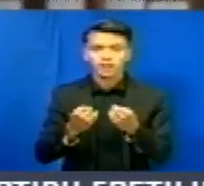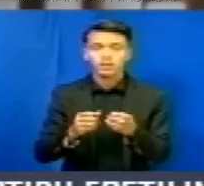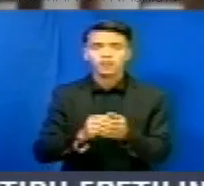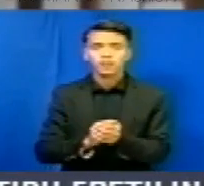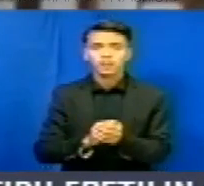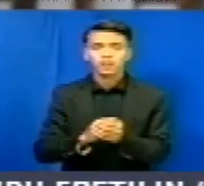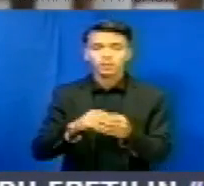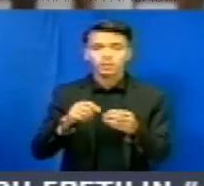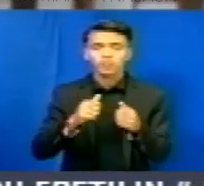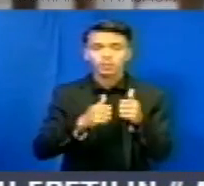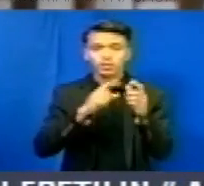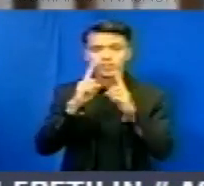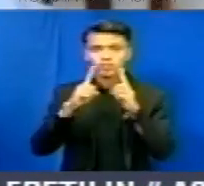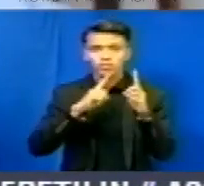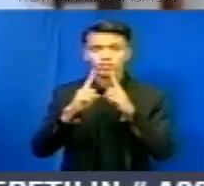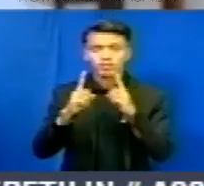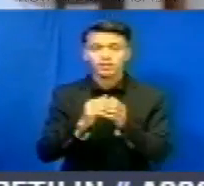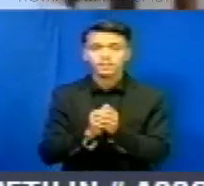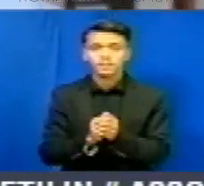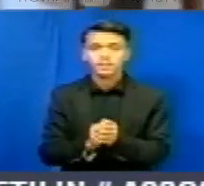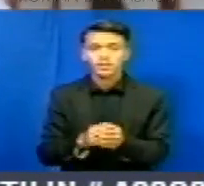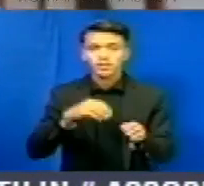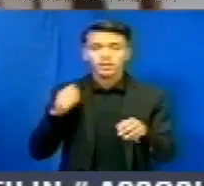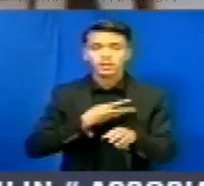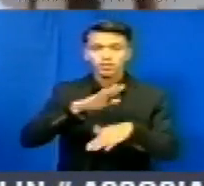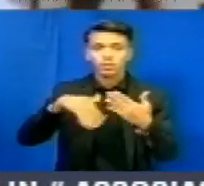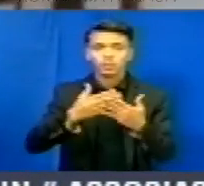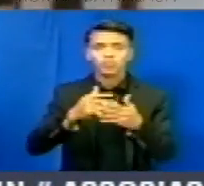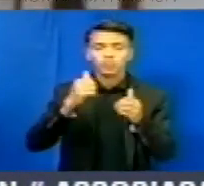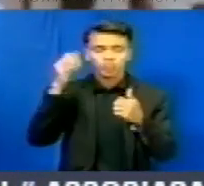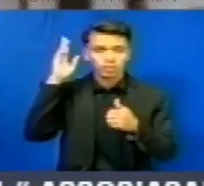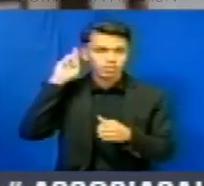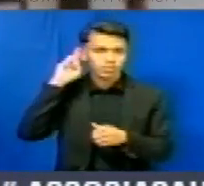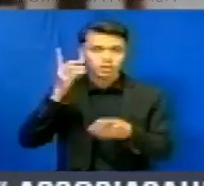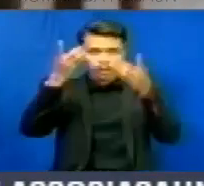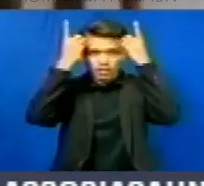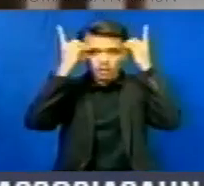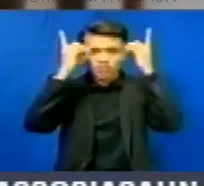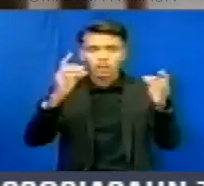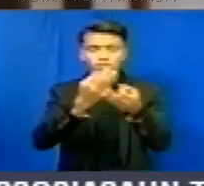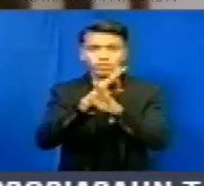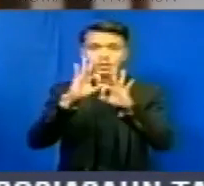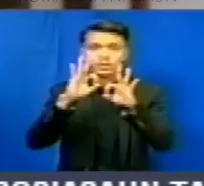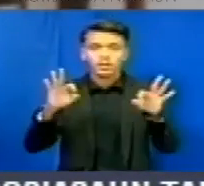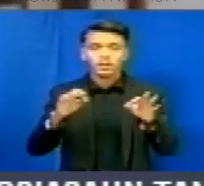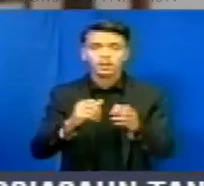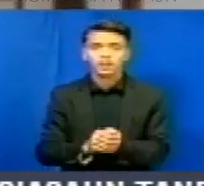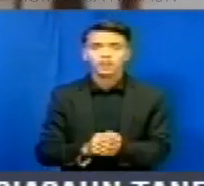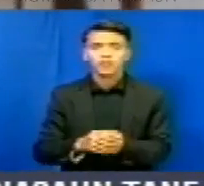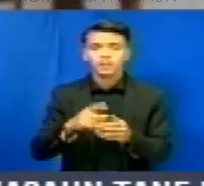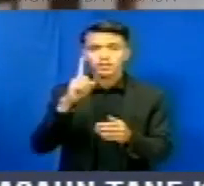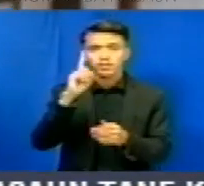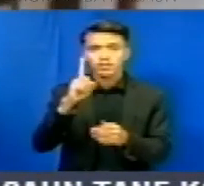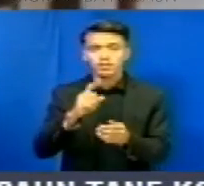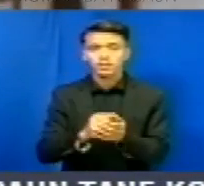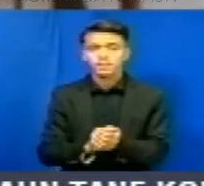discordância de atuir pode processo. Então, estou em Rona, decisão final, mas condena ida para